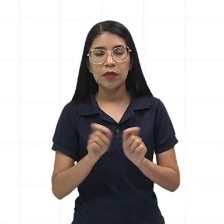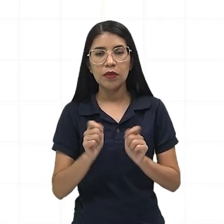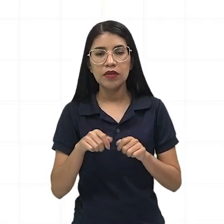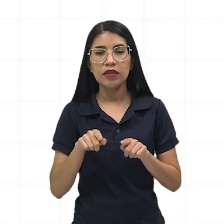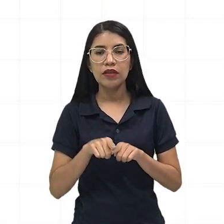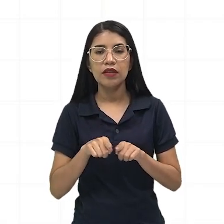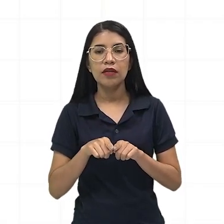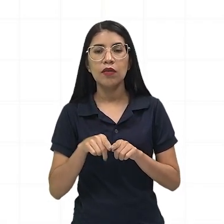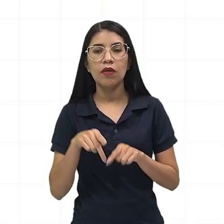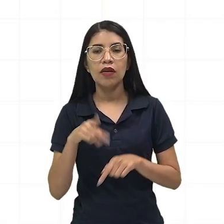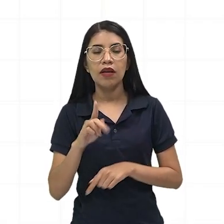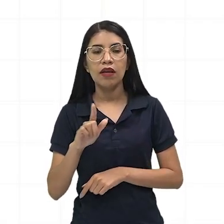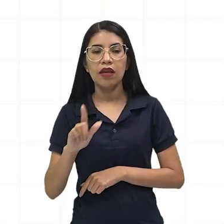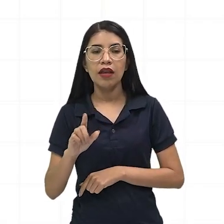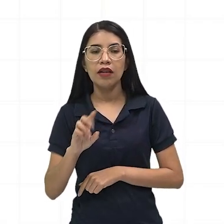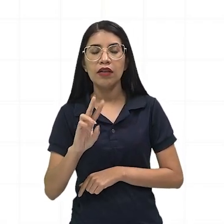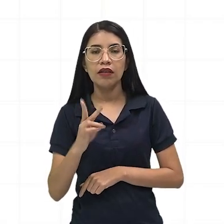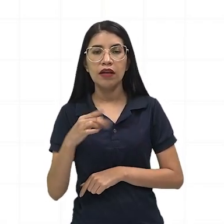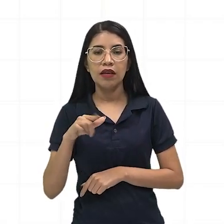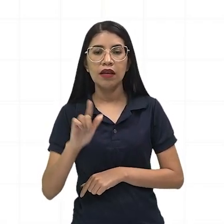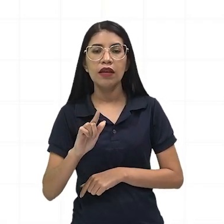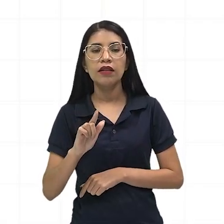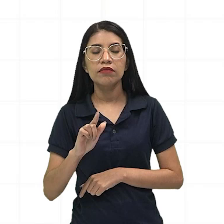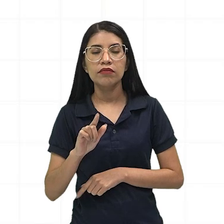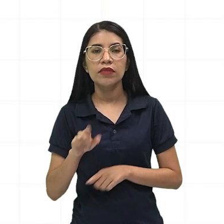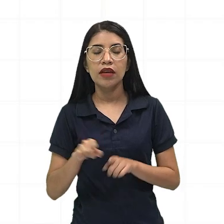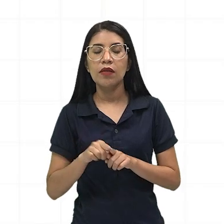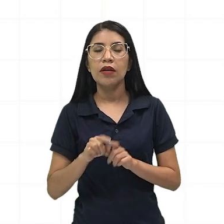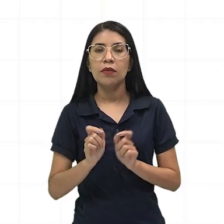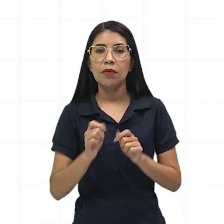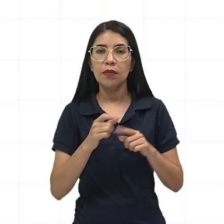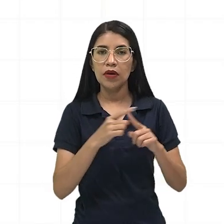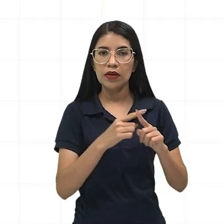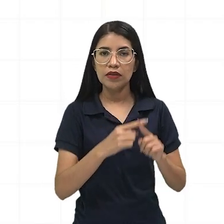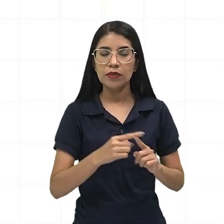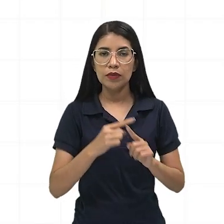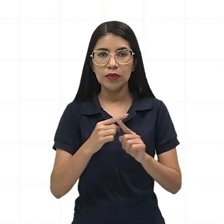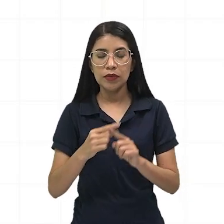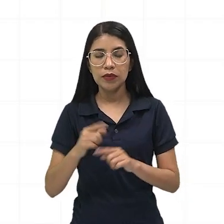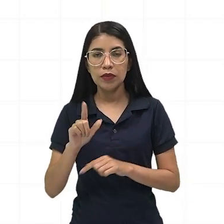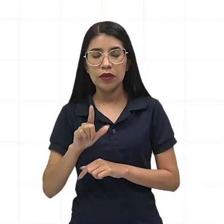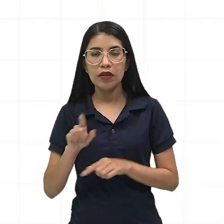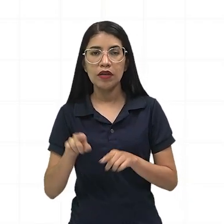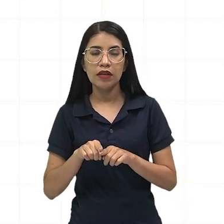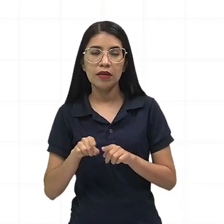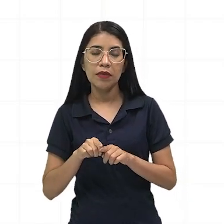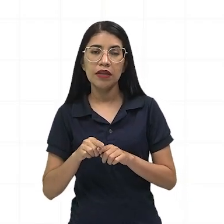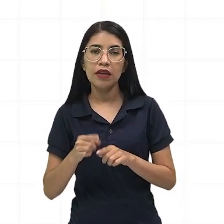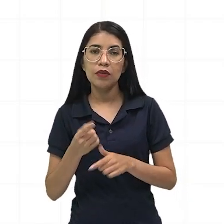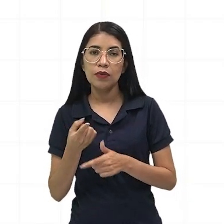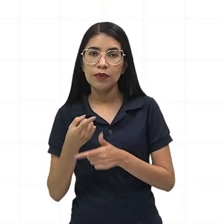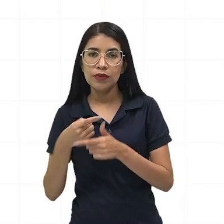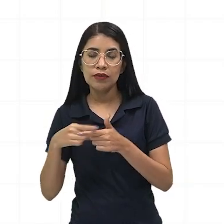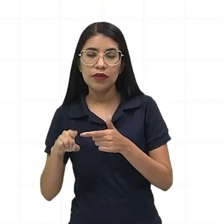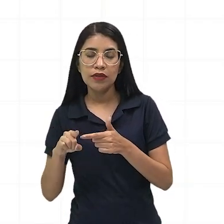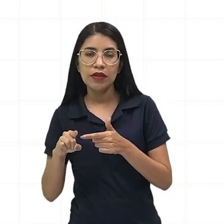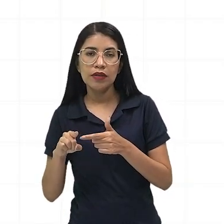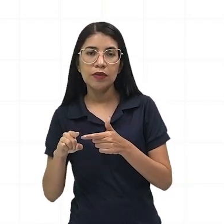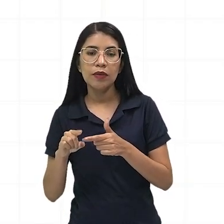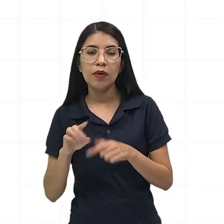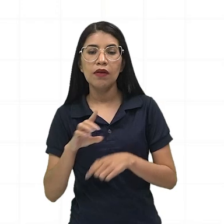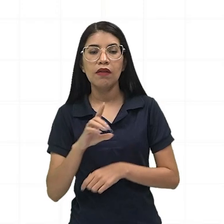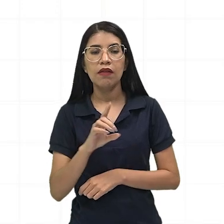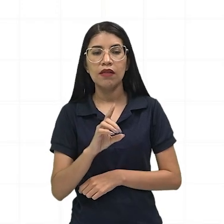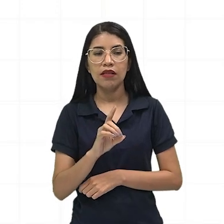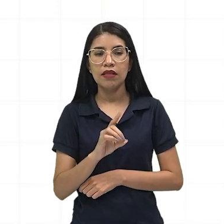quilolitro, o hectolitro, o decalitro, né? Que são os seus múltiplos. Também temos os submúltiplos, né?